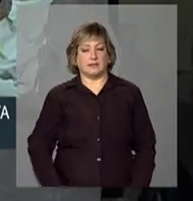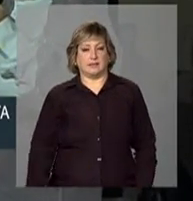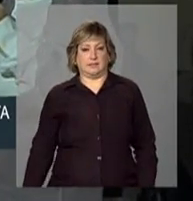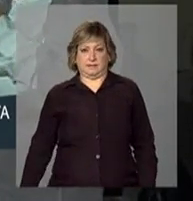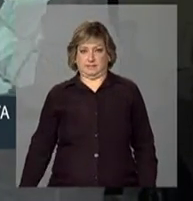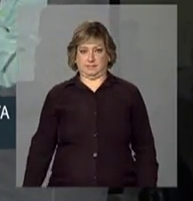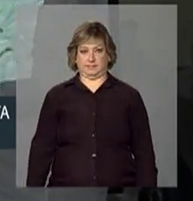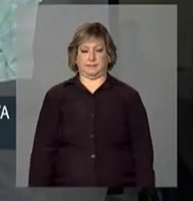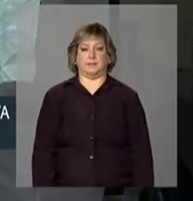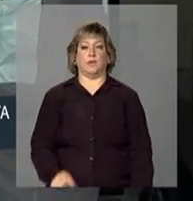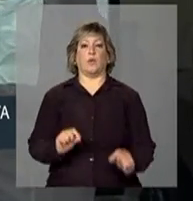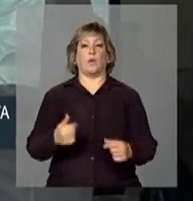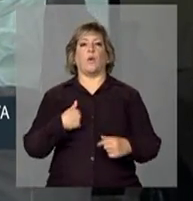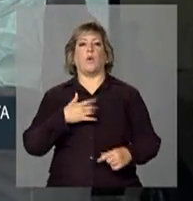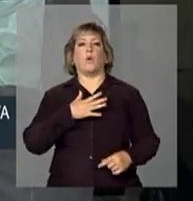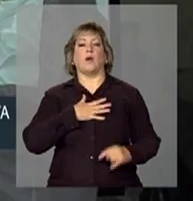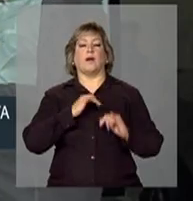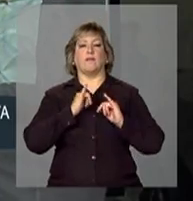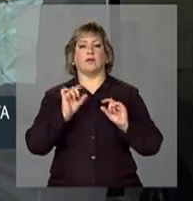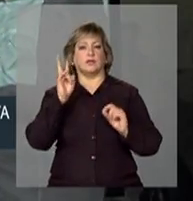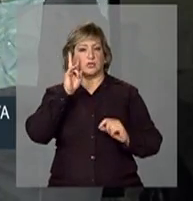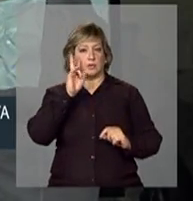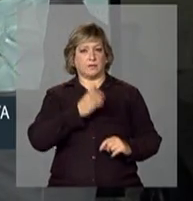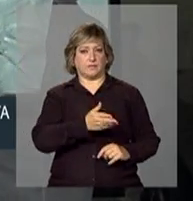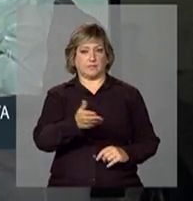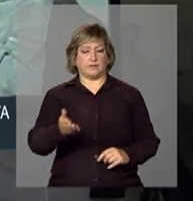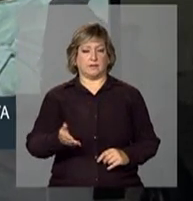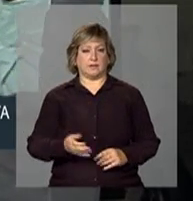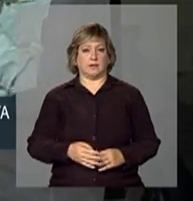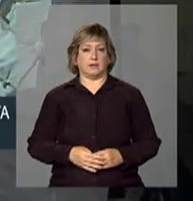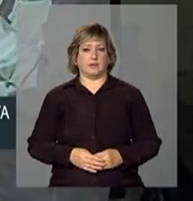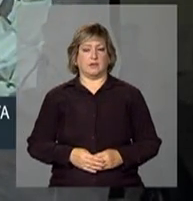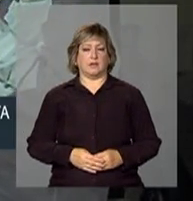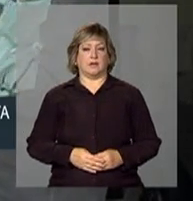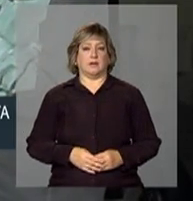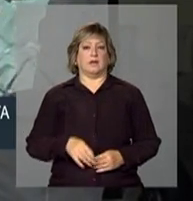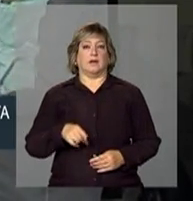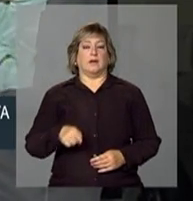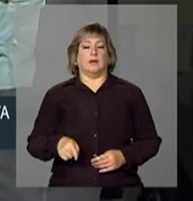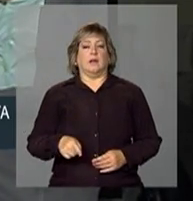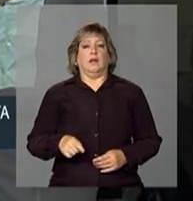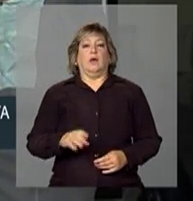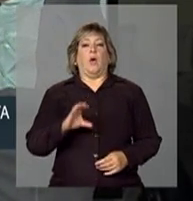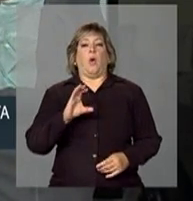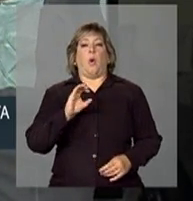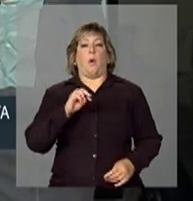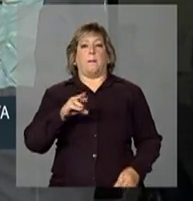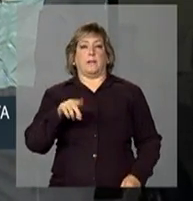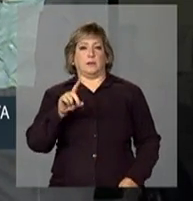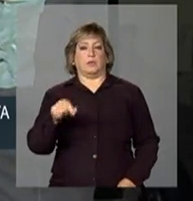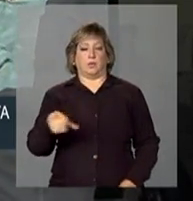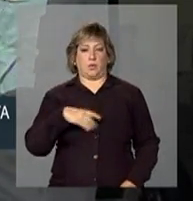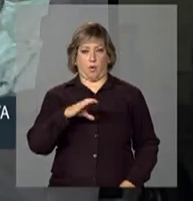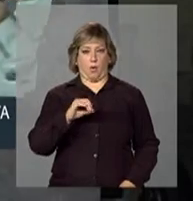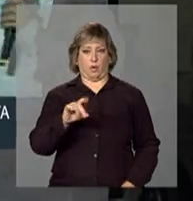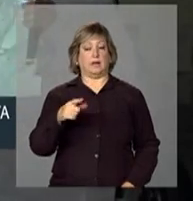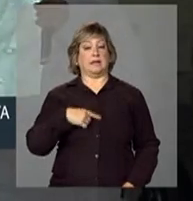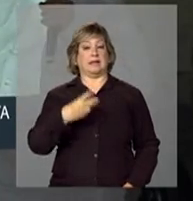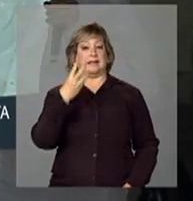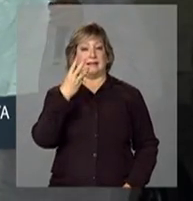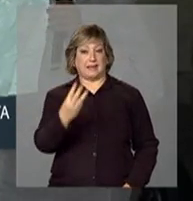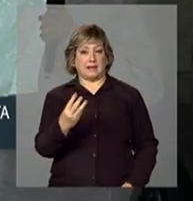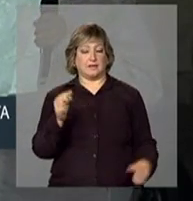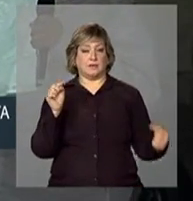gostaria de chamar a atenção dos senhores é que reparem que o comando do COD, ele tem três linhas de